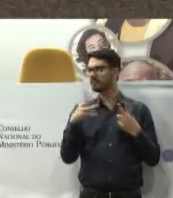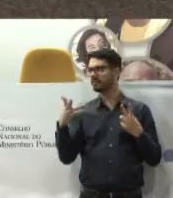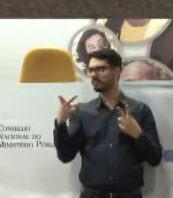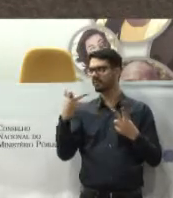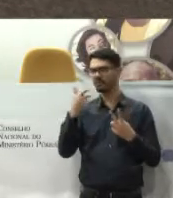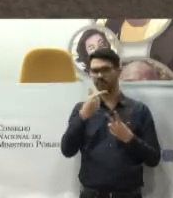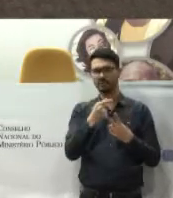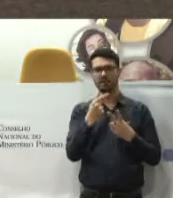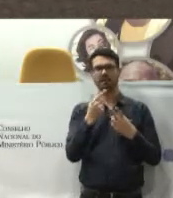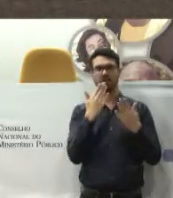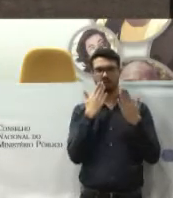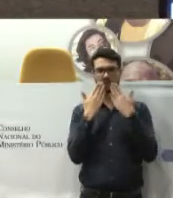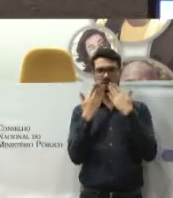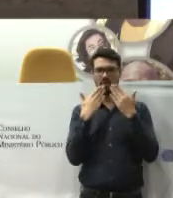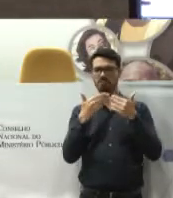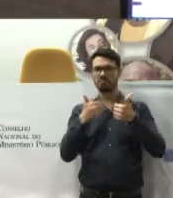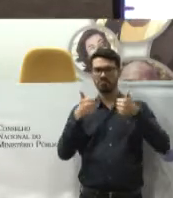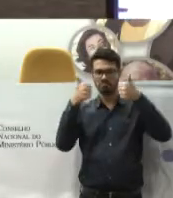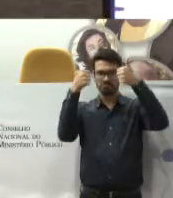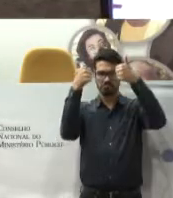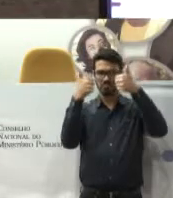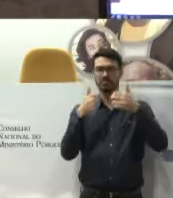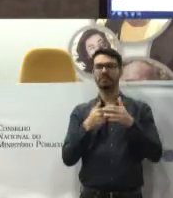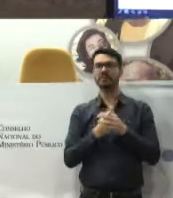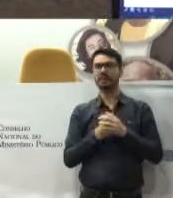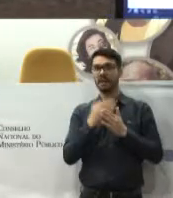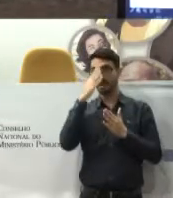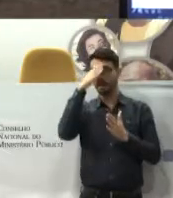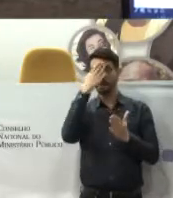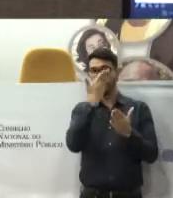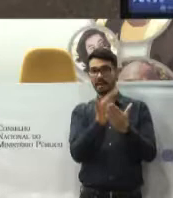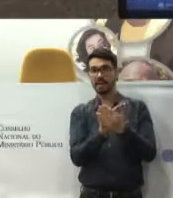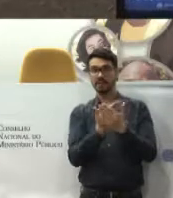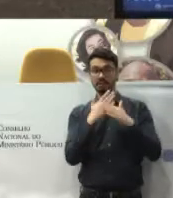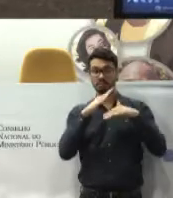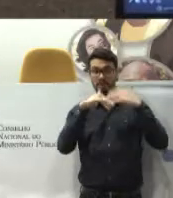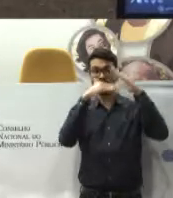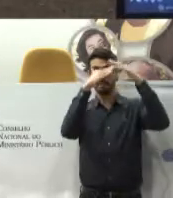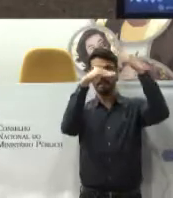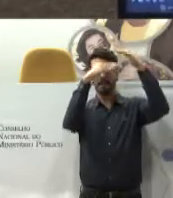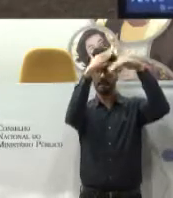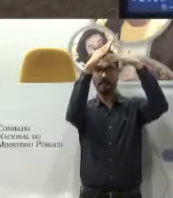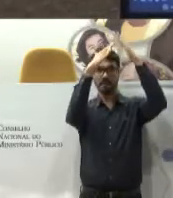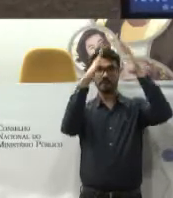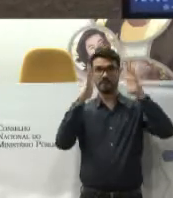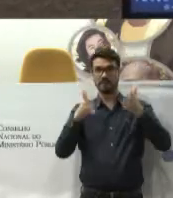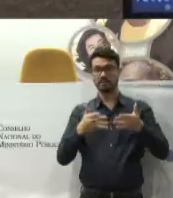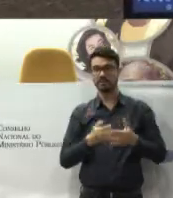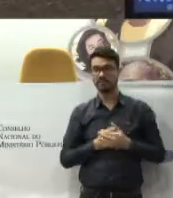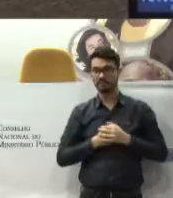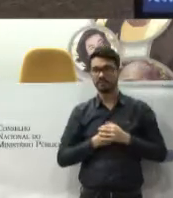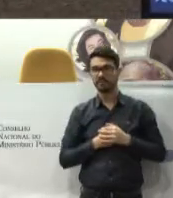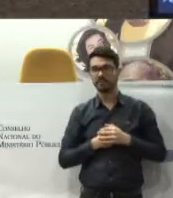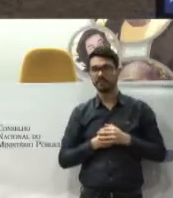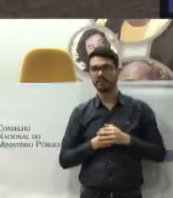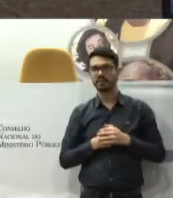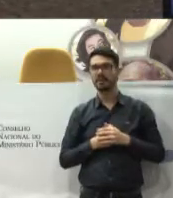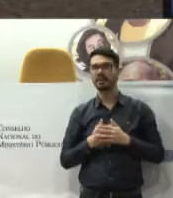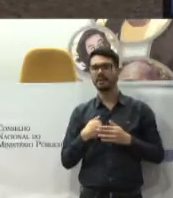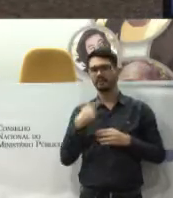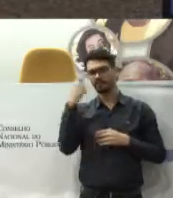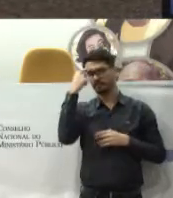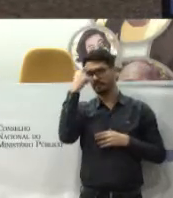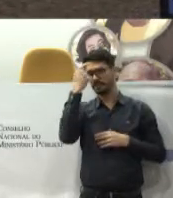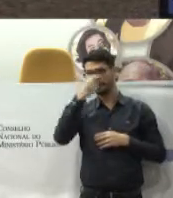o nosso diálogo e acredito que a gente pode avançar a partir daí talvez a gente não precise descer tanto